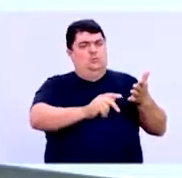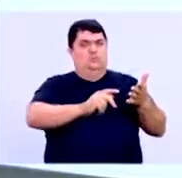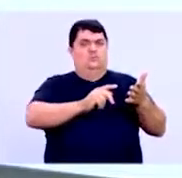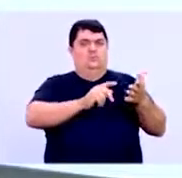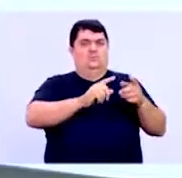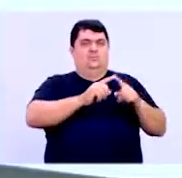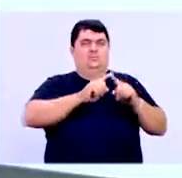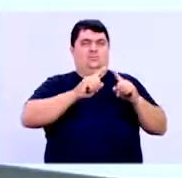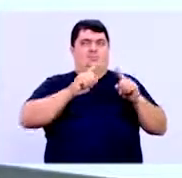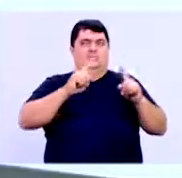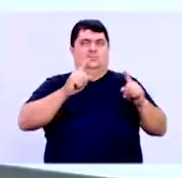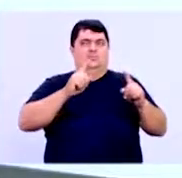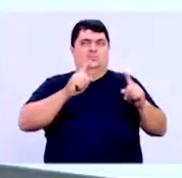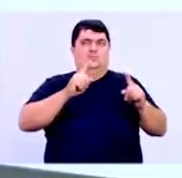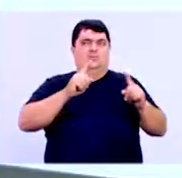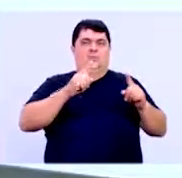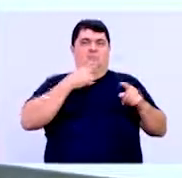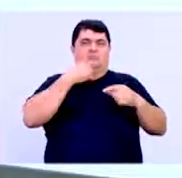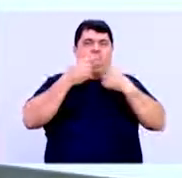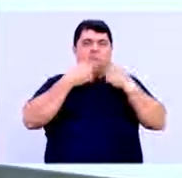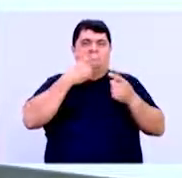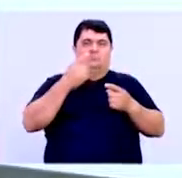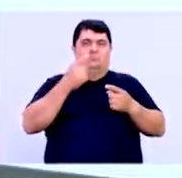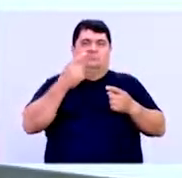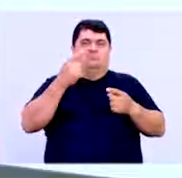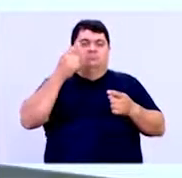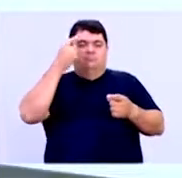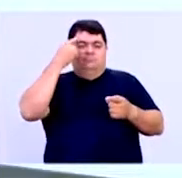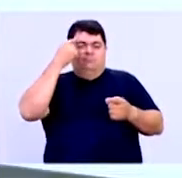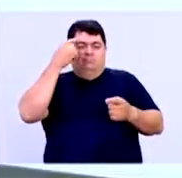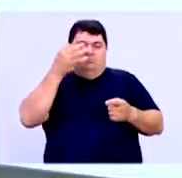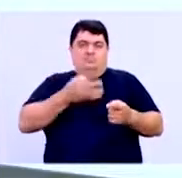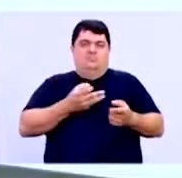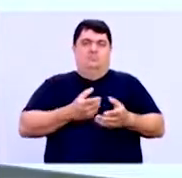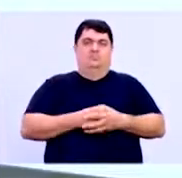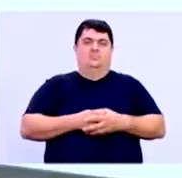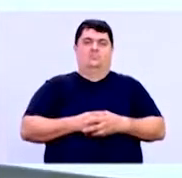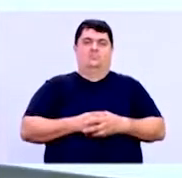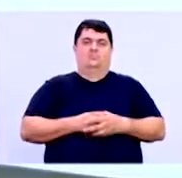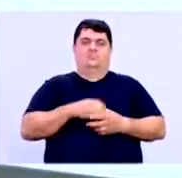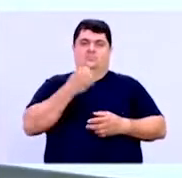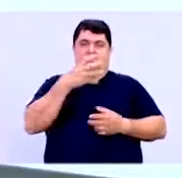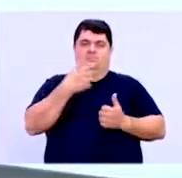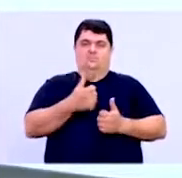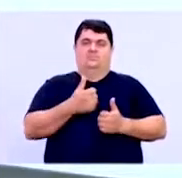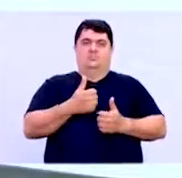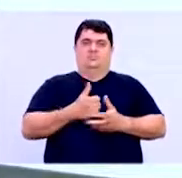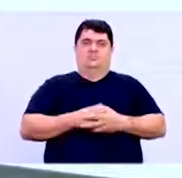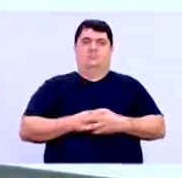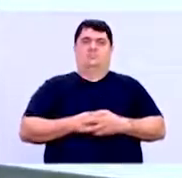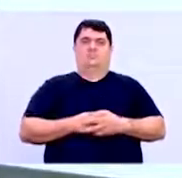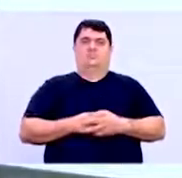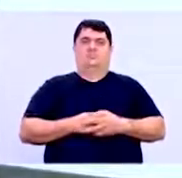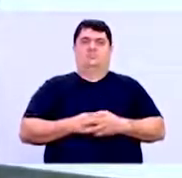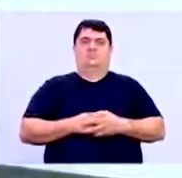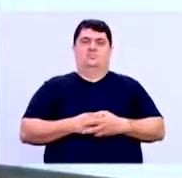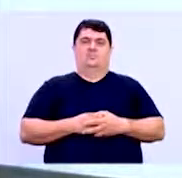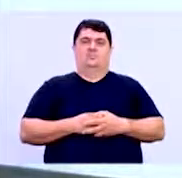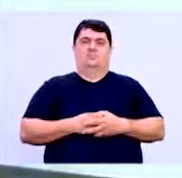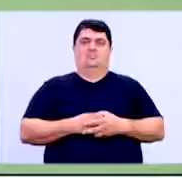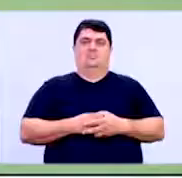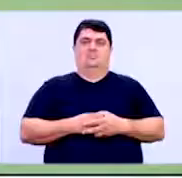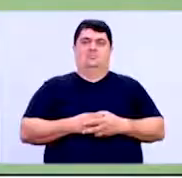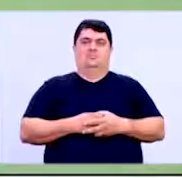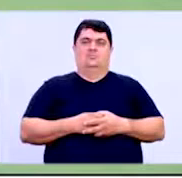não consegue analisar para o processo de tomada de decisão. Tudo bem, pessoal? Agora,